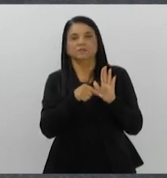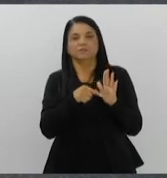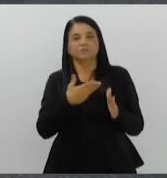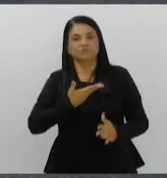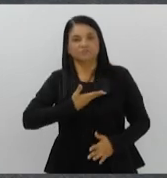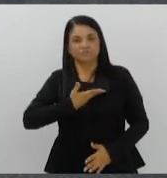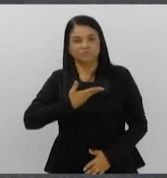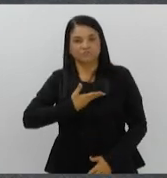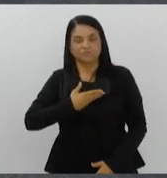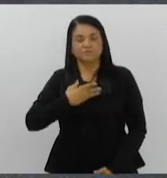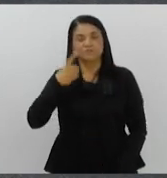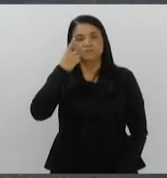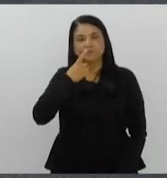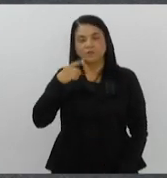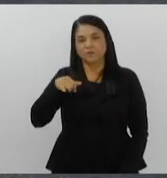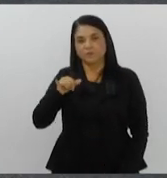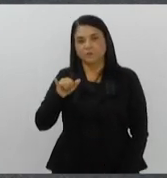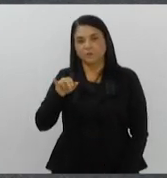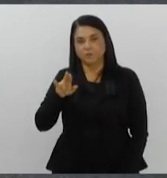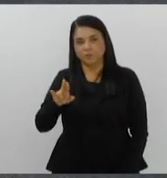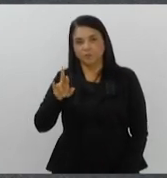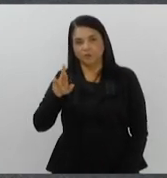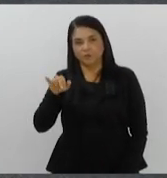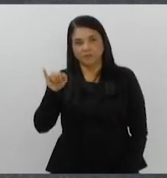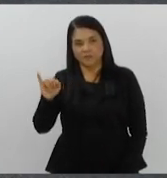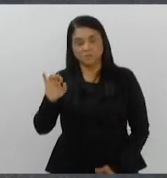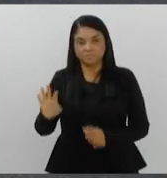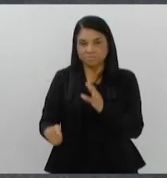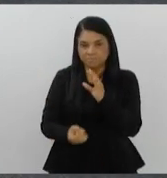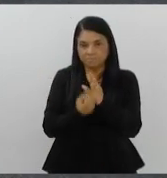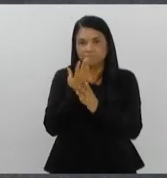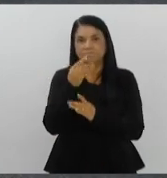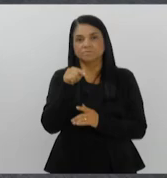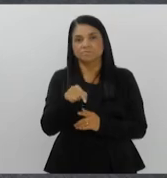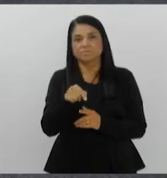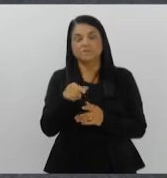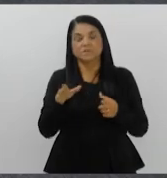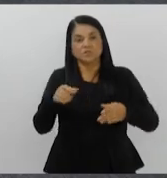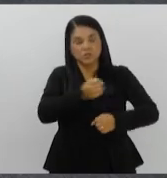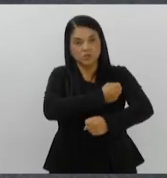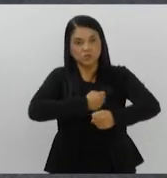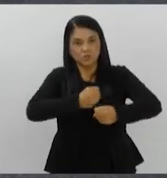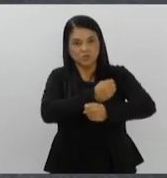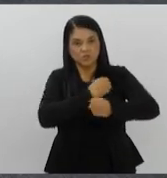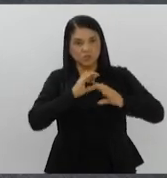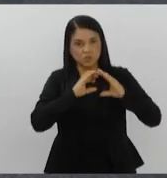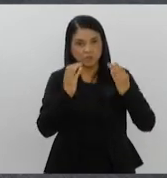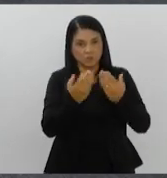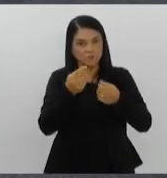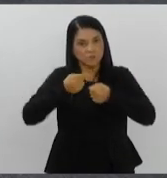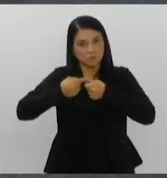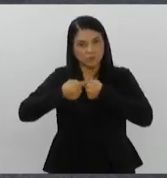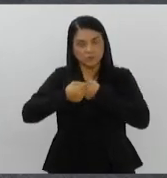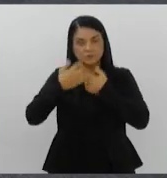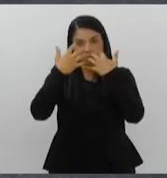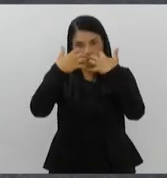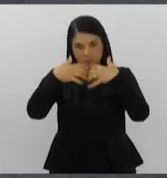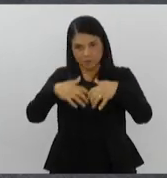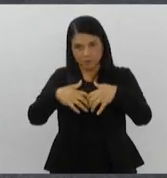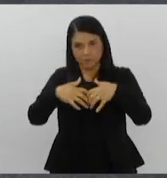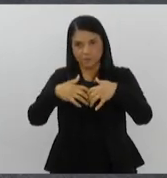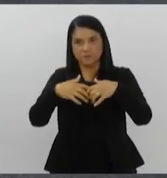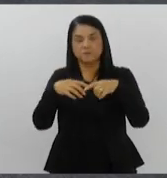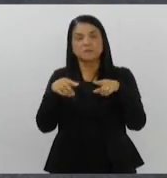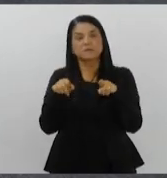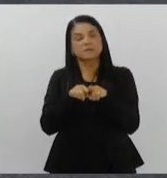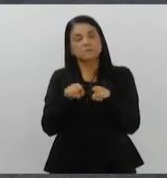nobre deputado Yuri, que solicita a implantação da instalação de cozinhas comunitárias no município de Petrópolis,